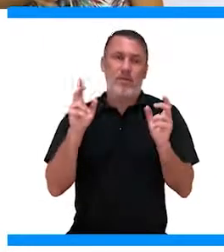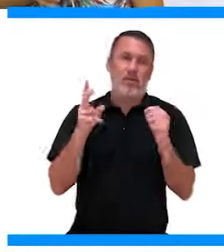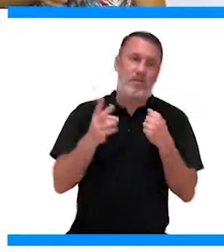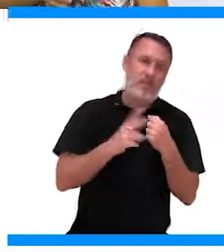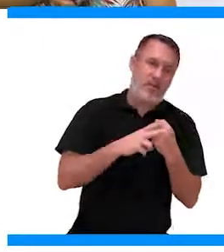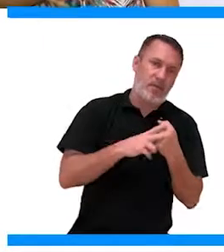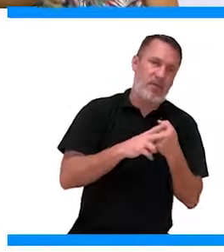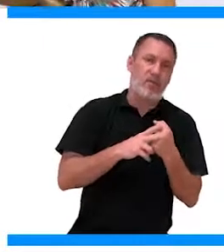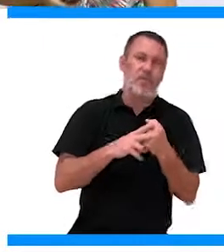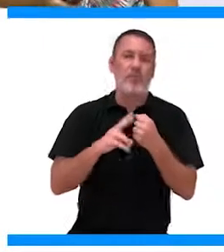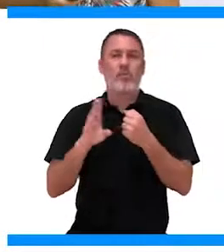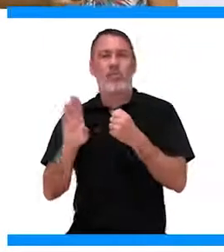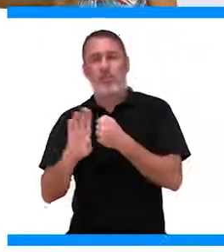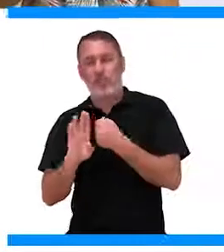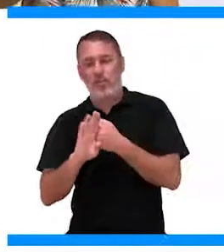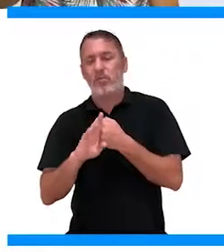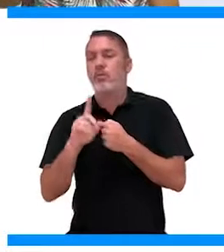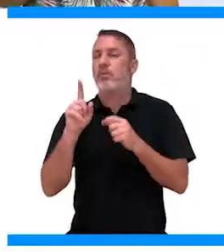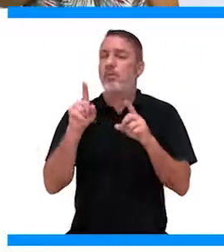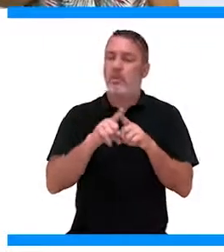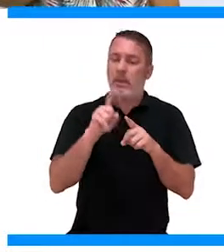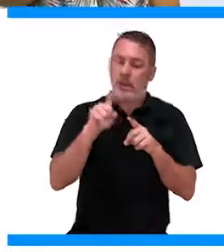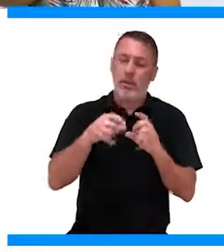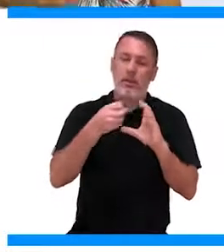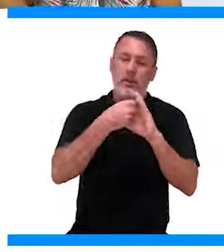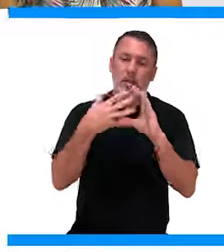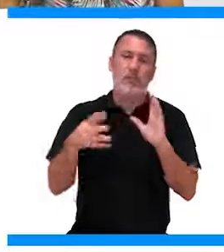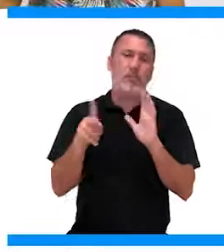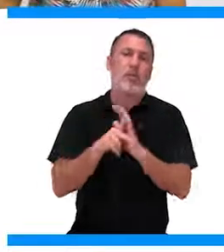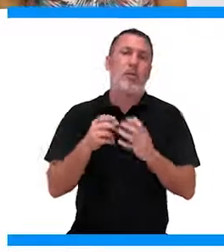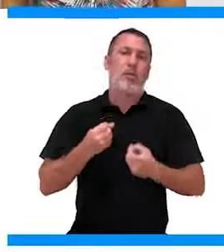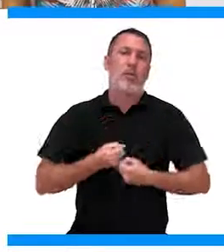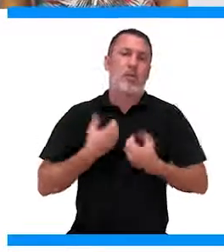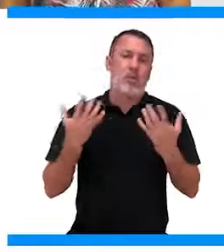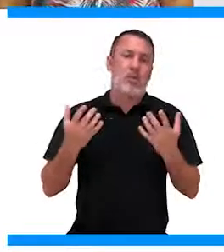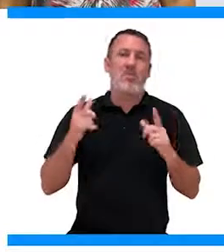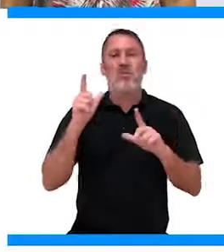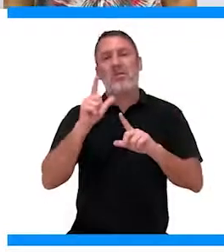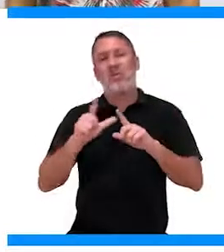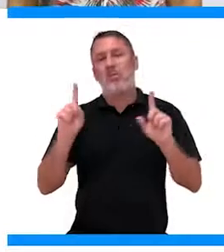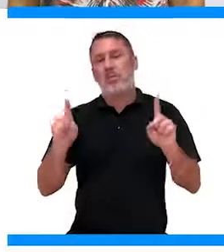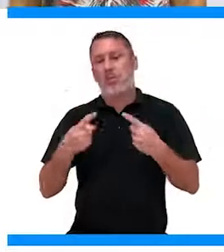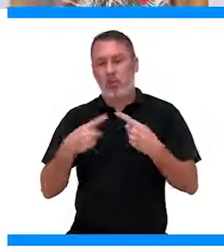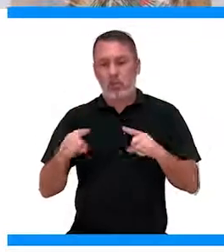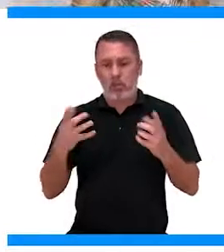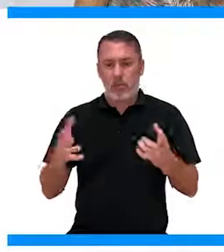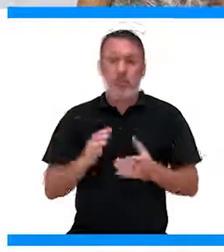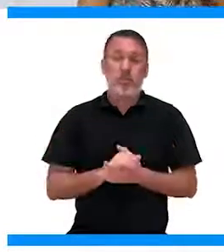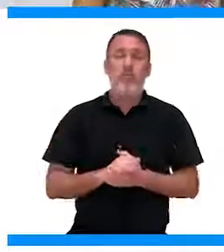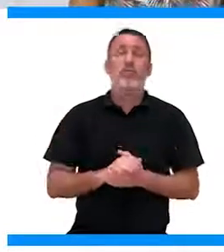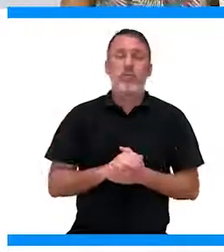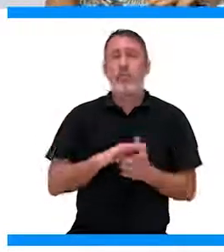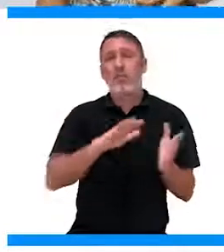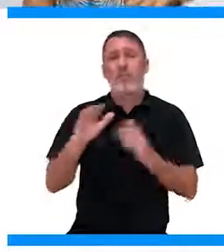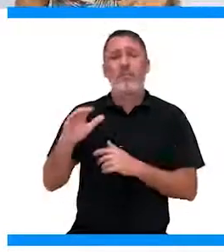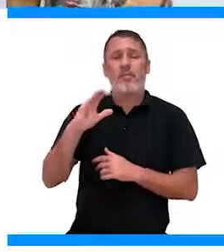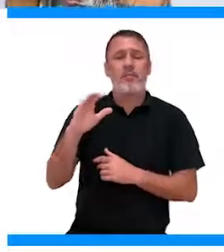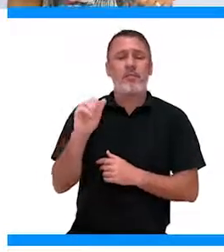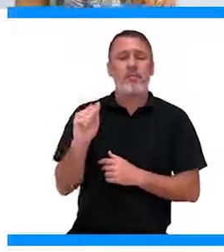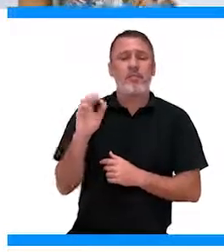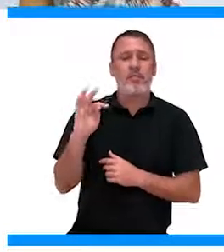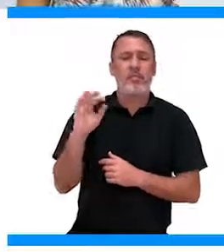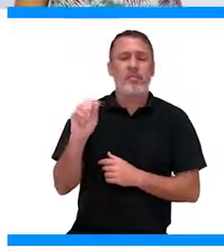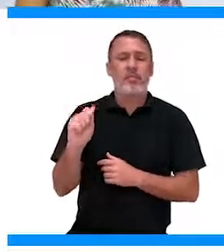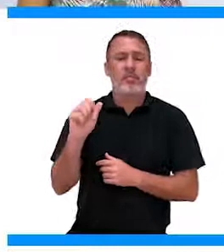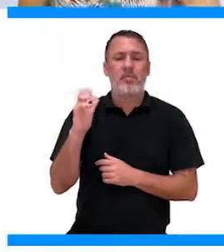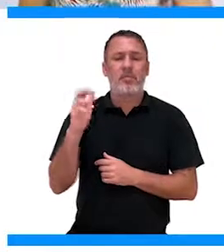oceano em verbo, né? Que é uma característica também de poesia ou letra de música. Então, a catacrese, ela ocorre